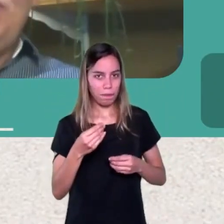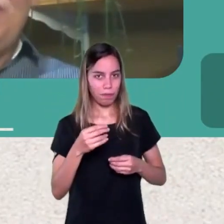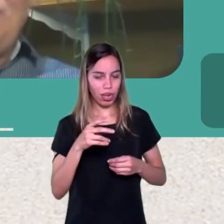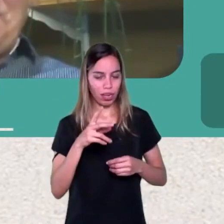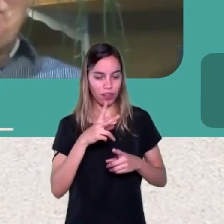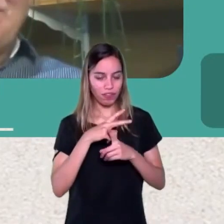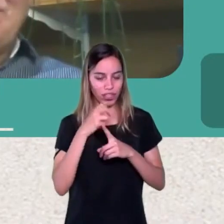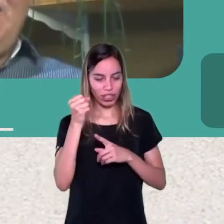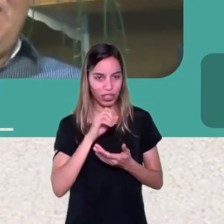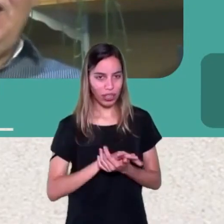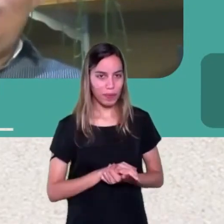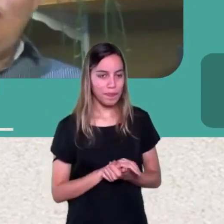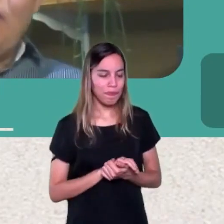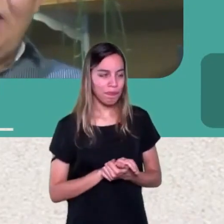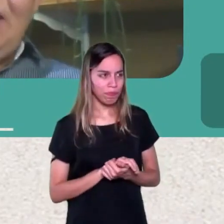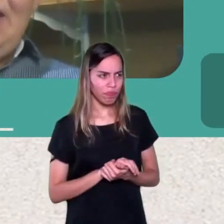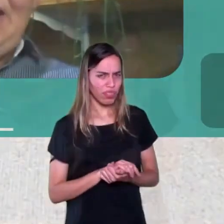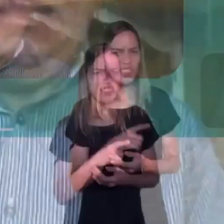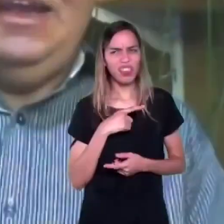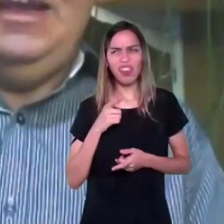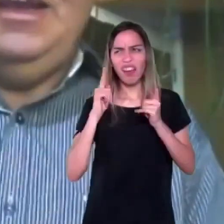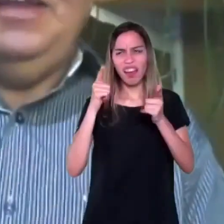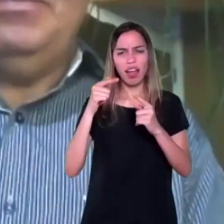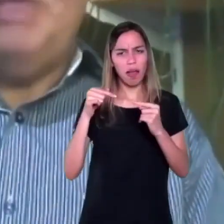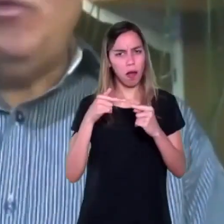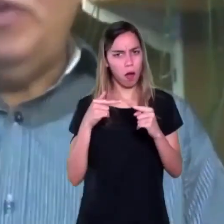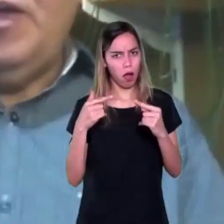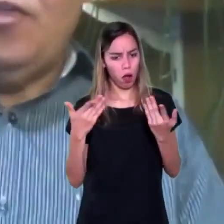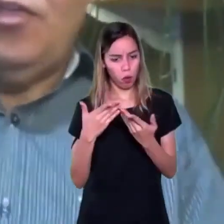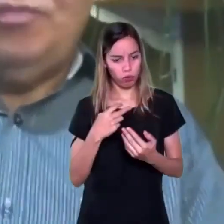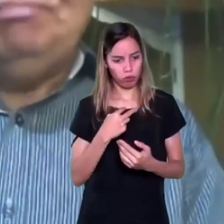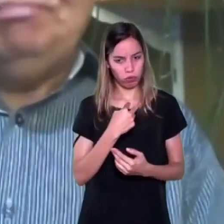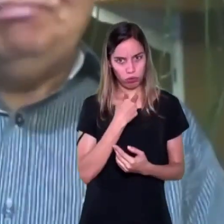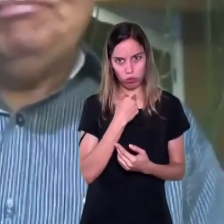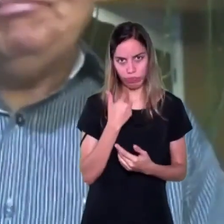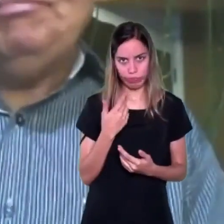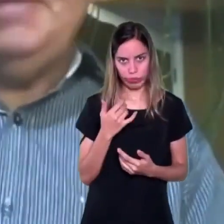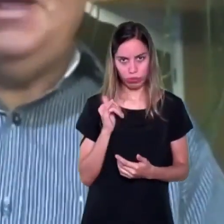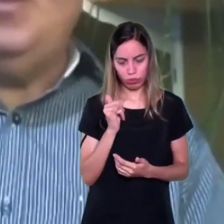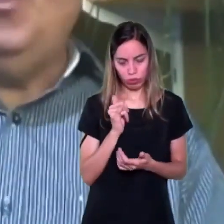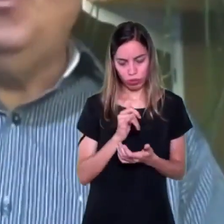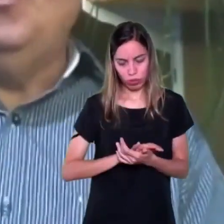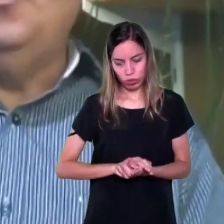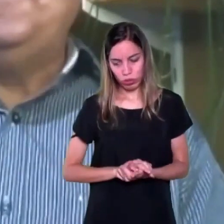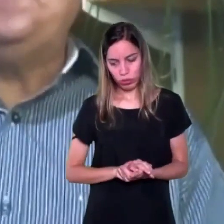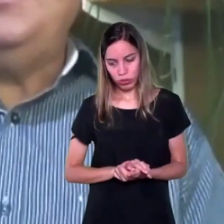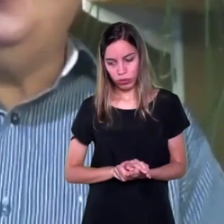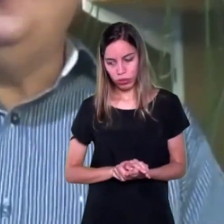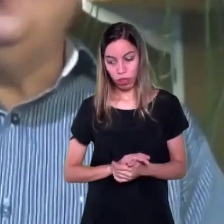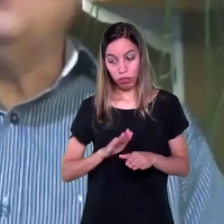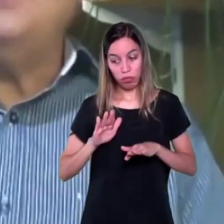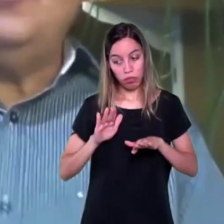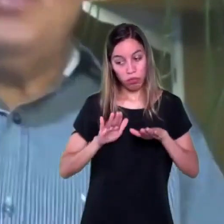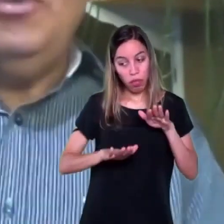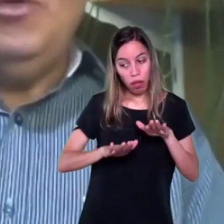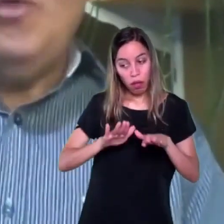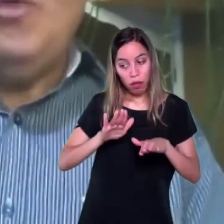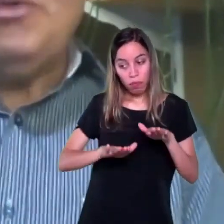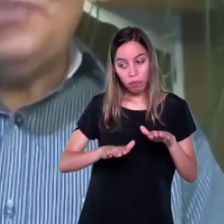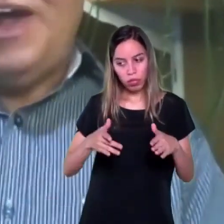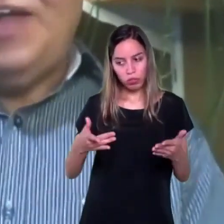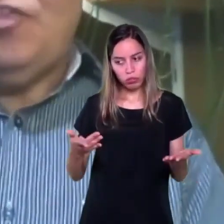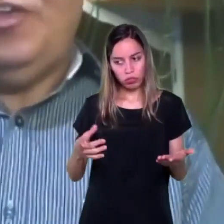deboche, muito coisa que talvez, né, os dias de hoje